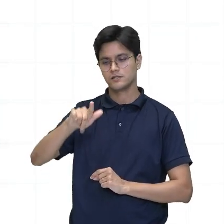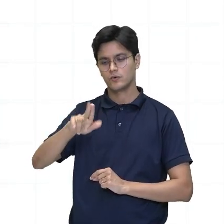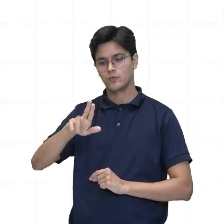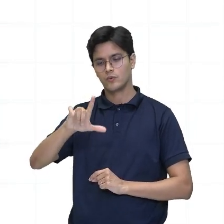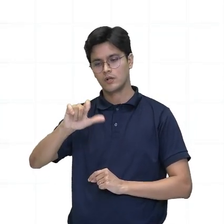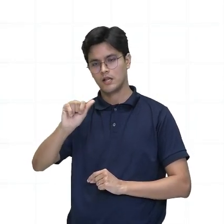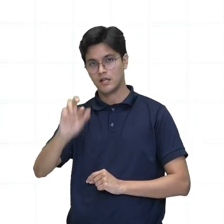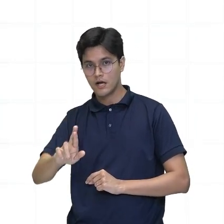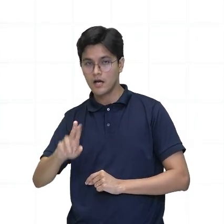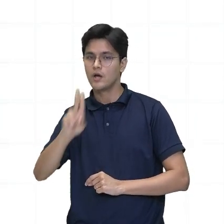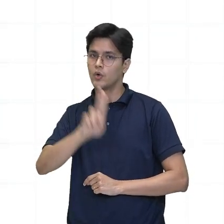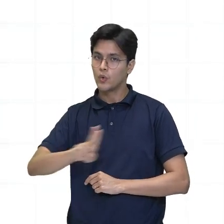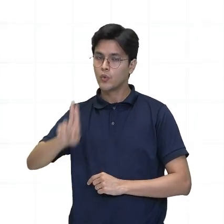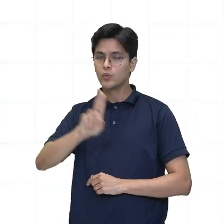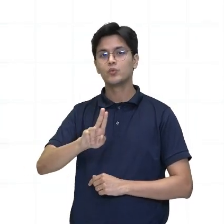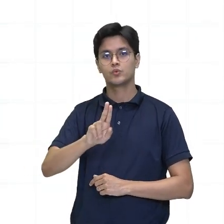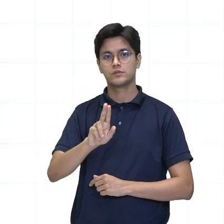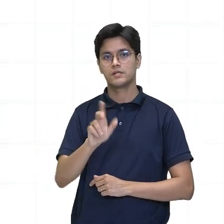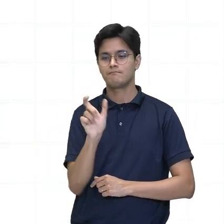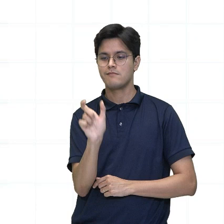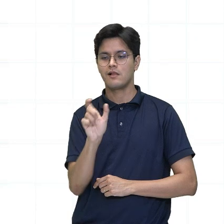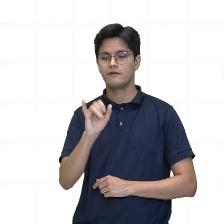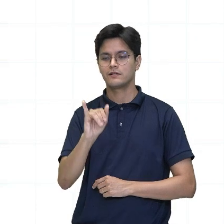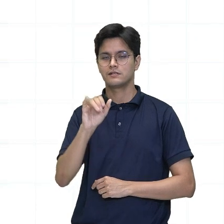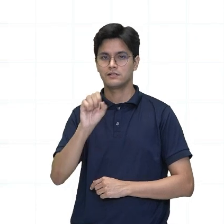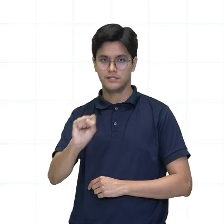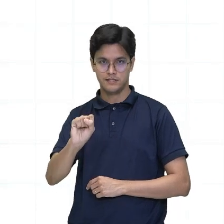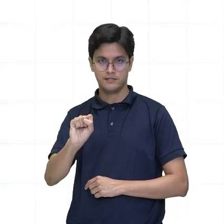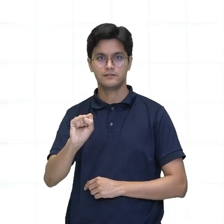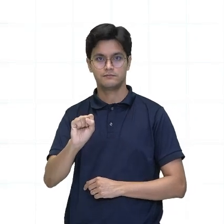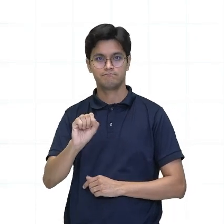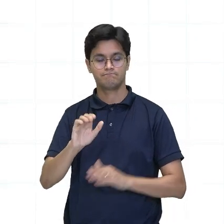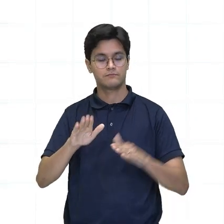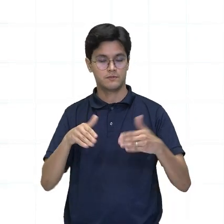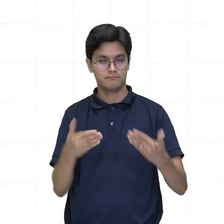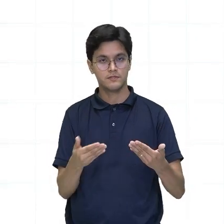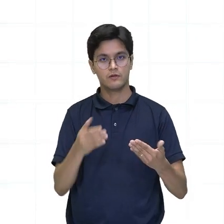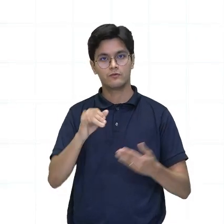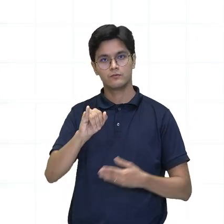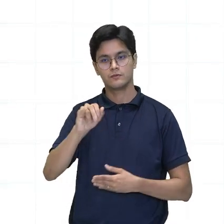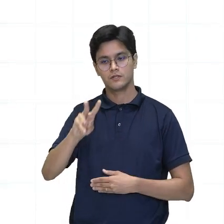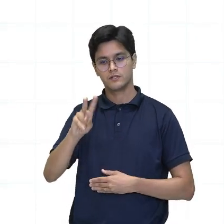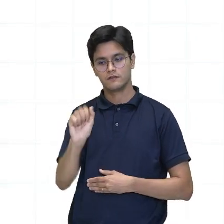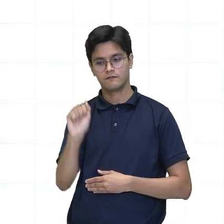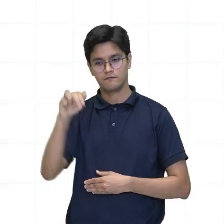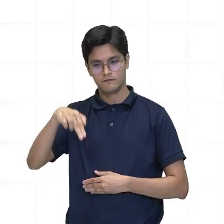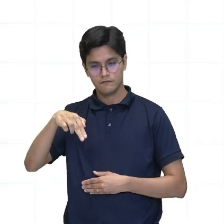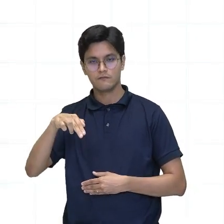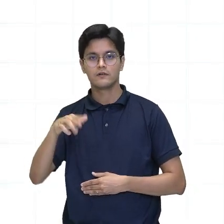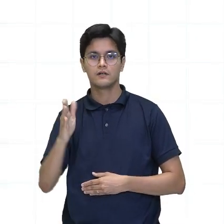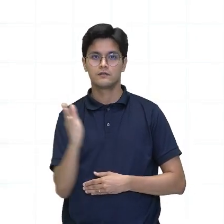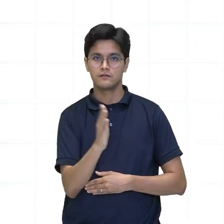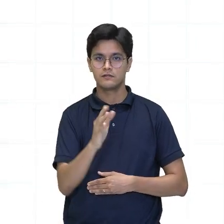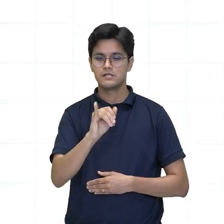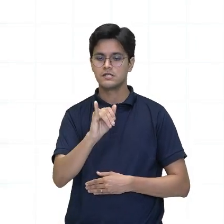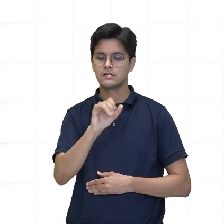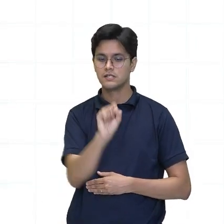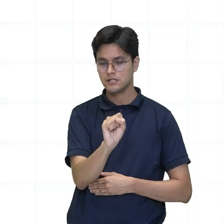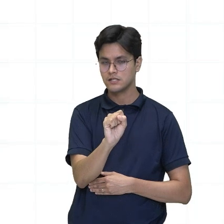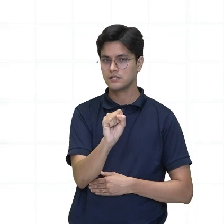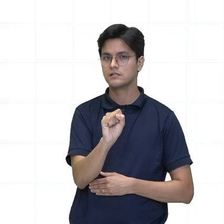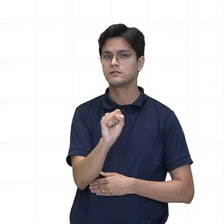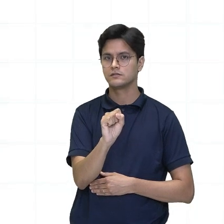Então, Ivan is. O que ele está fazendo aqui, pessoal? Então,